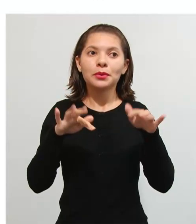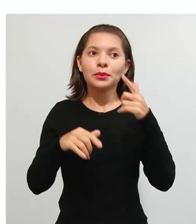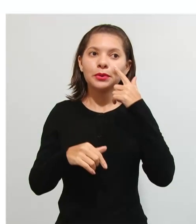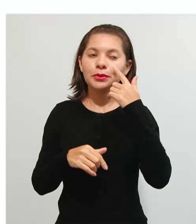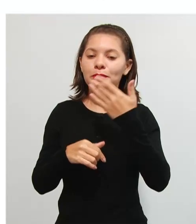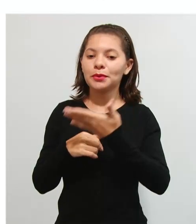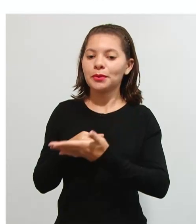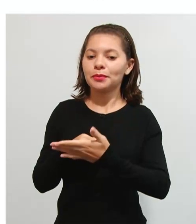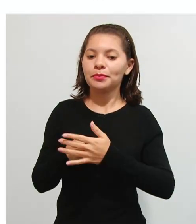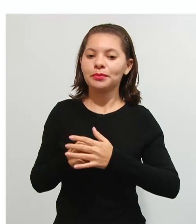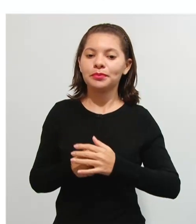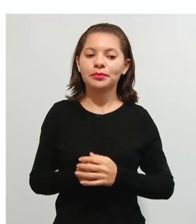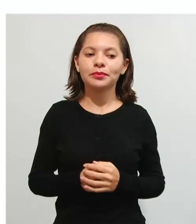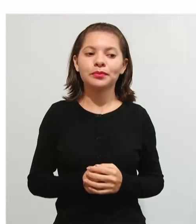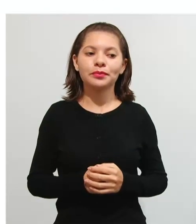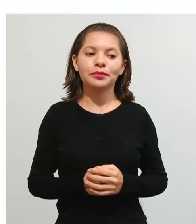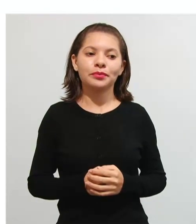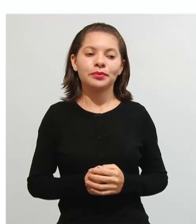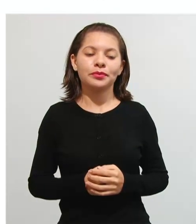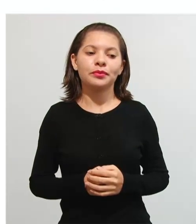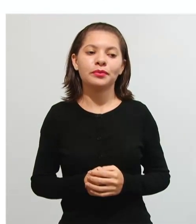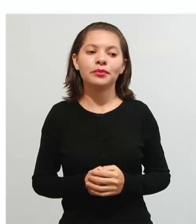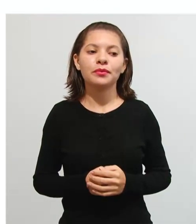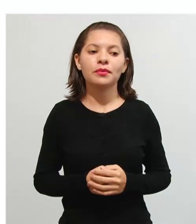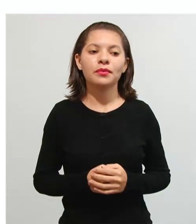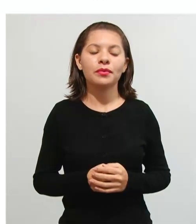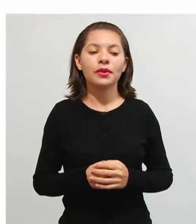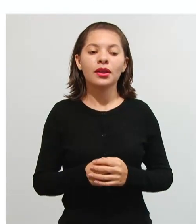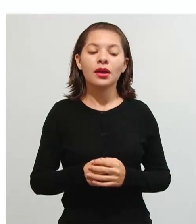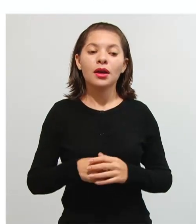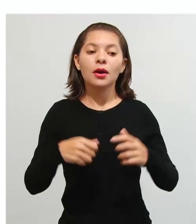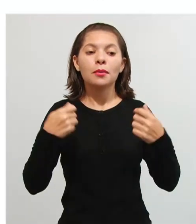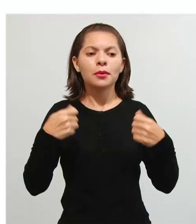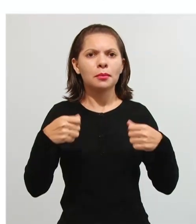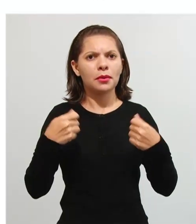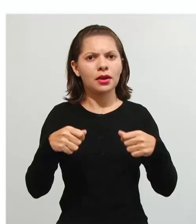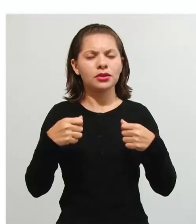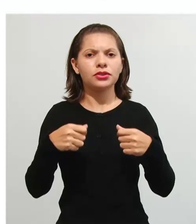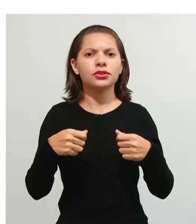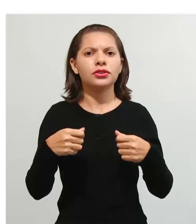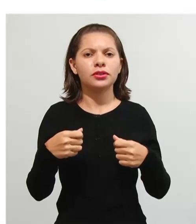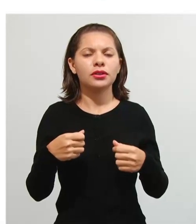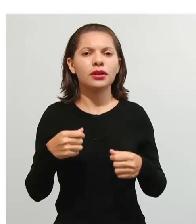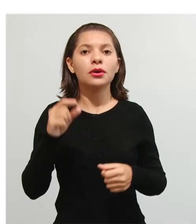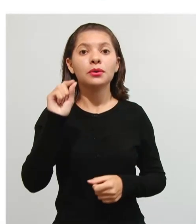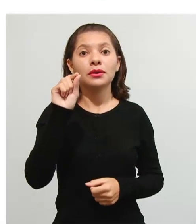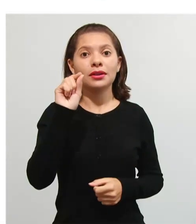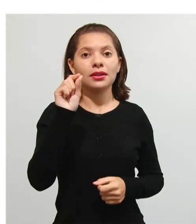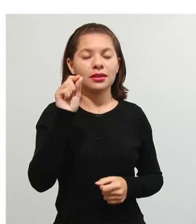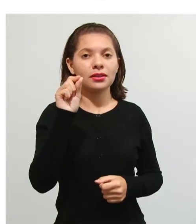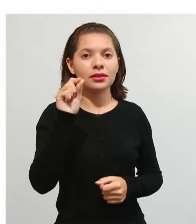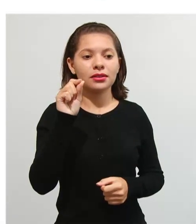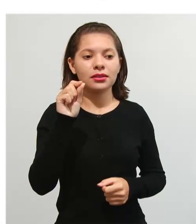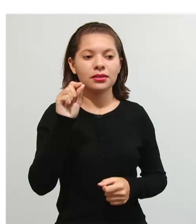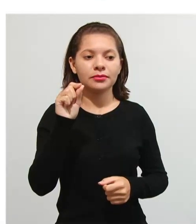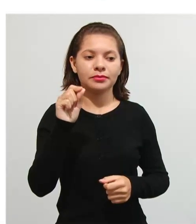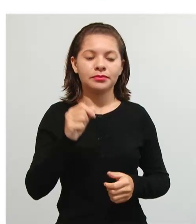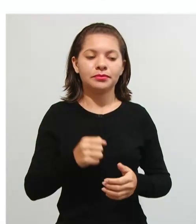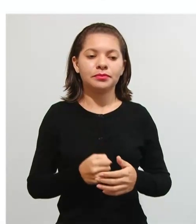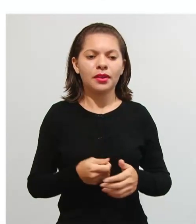menos importante, questões que prometem por aí, né, que estão vindo, questão, por exemplo, da